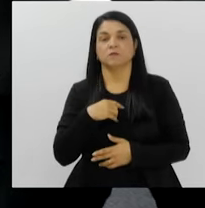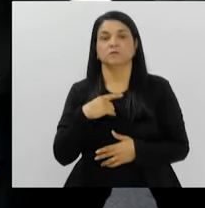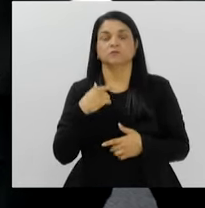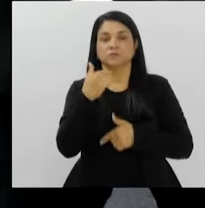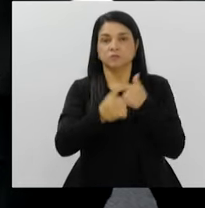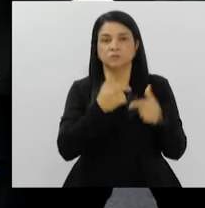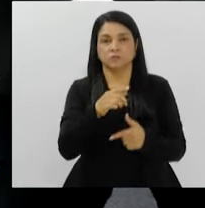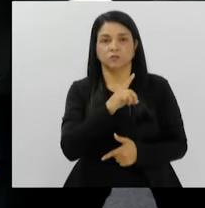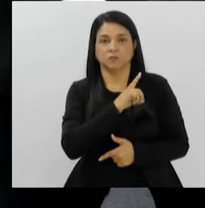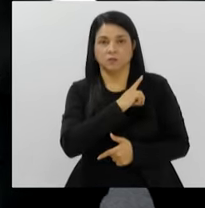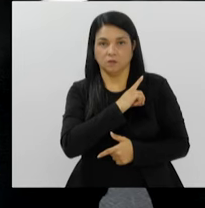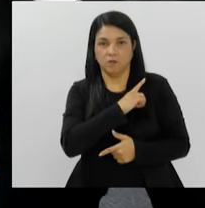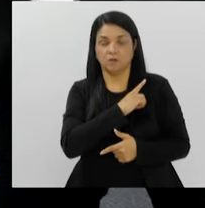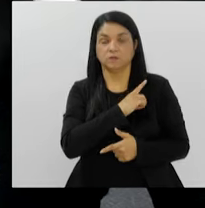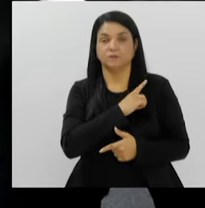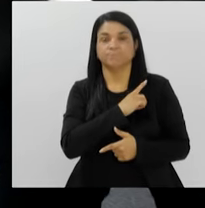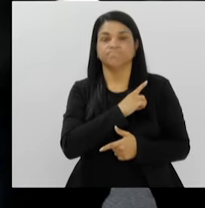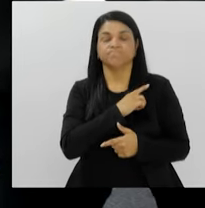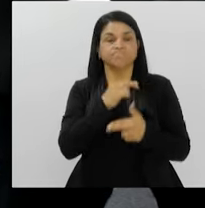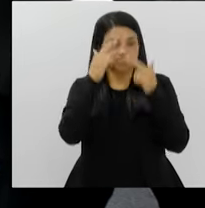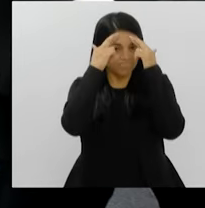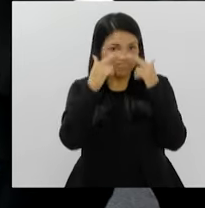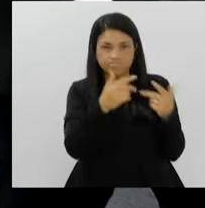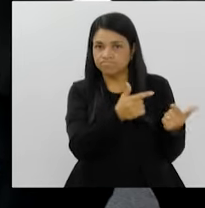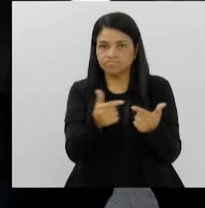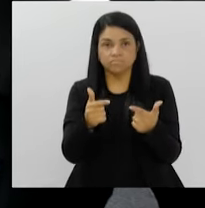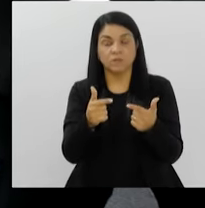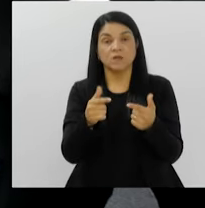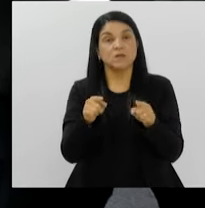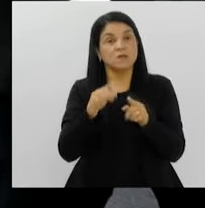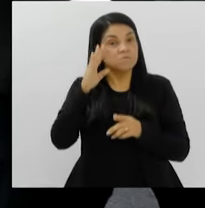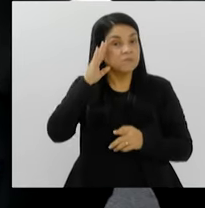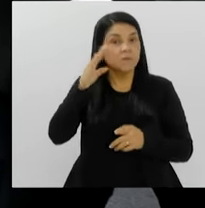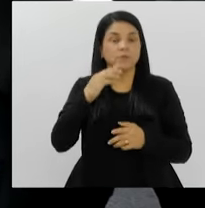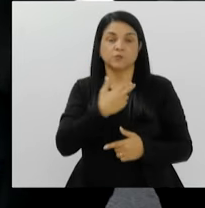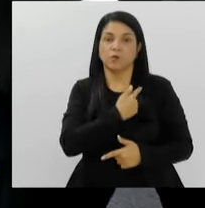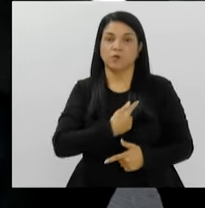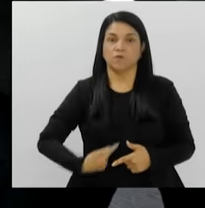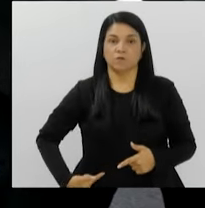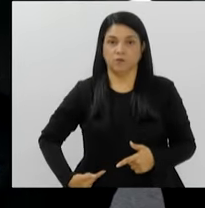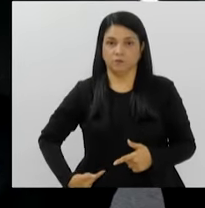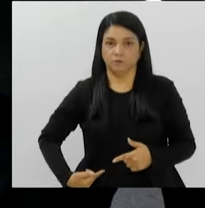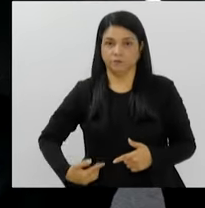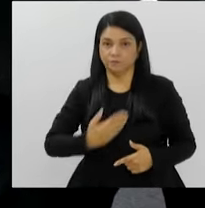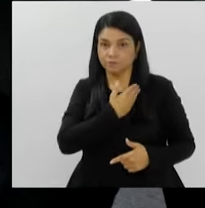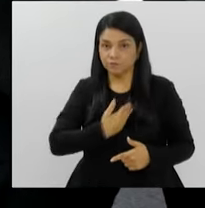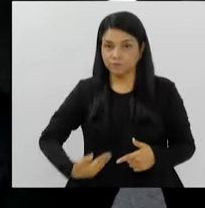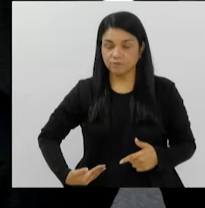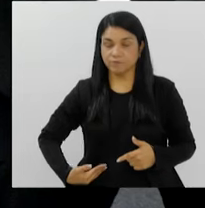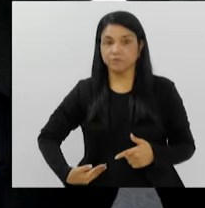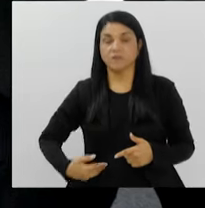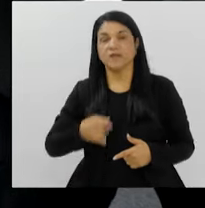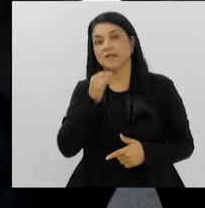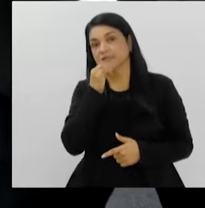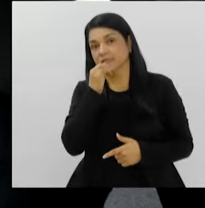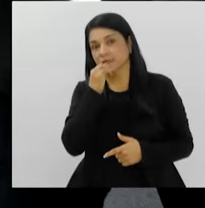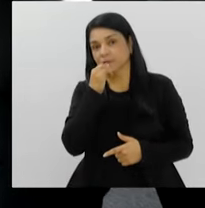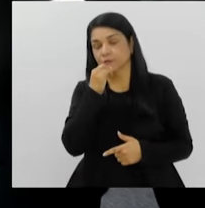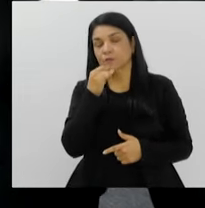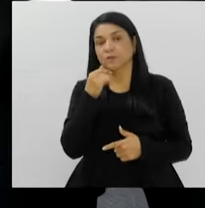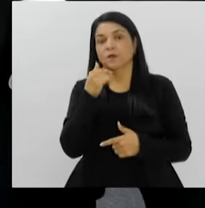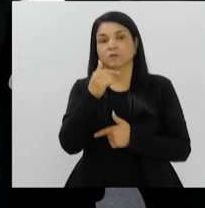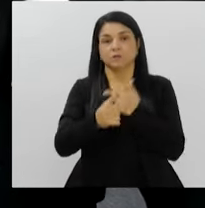CPI ampla, que vem sendo desrespeitada, inclusive, pelo governo. Porque o governo agora, no que diz respeito, por exemplo, ao serviço de